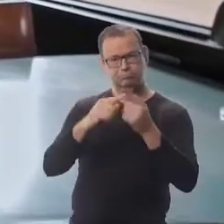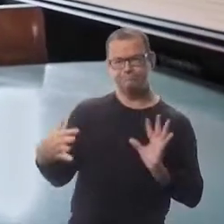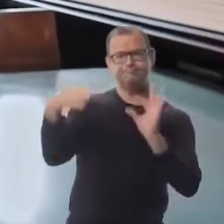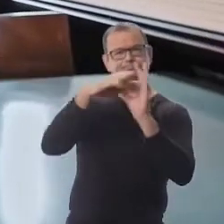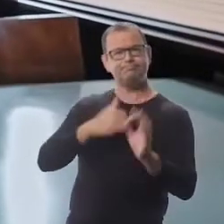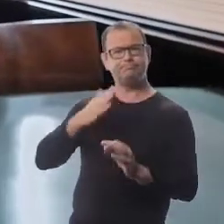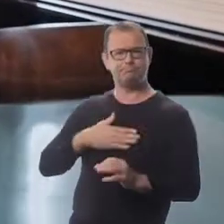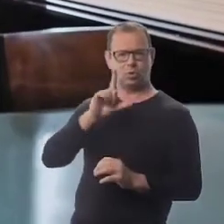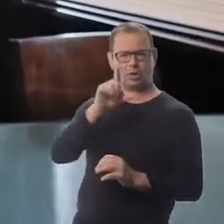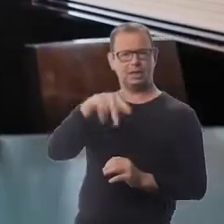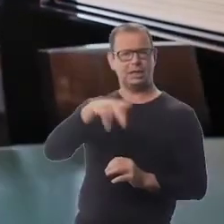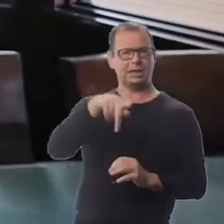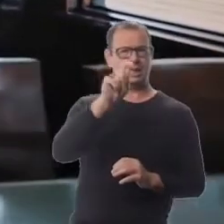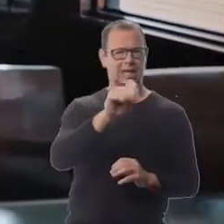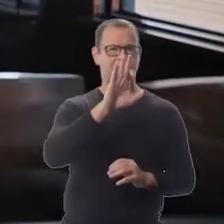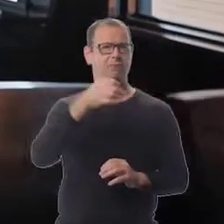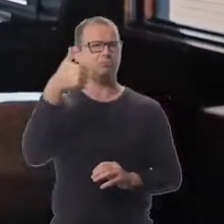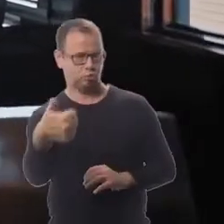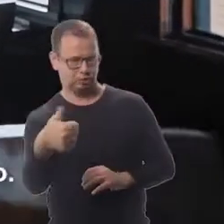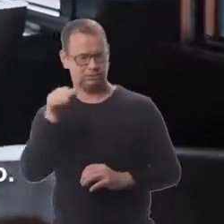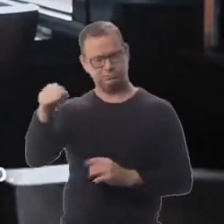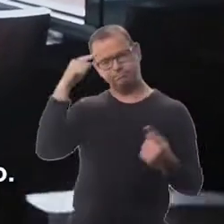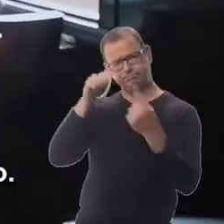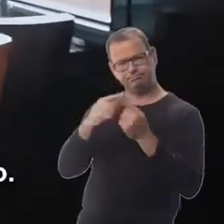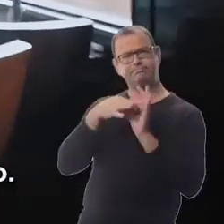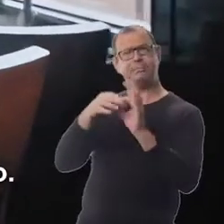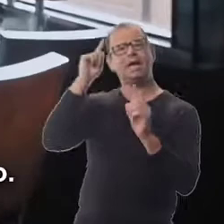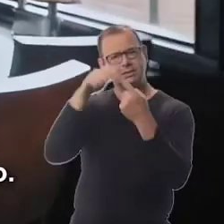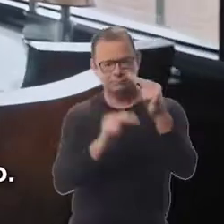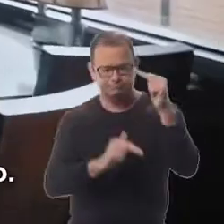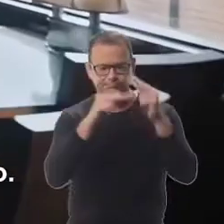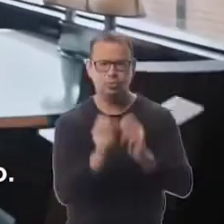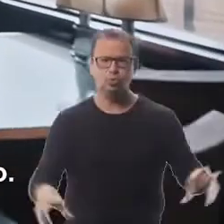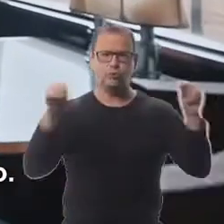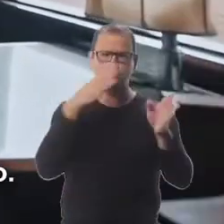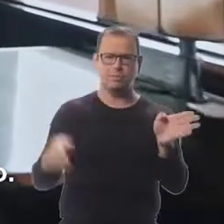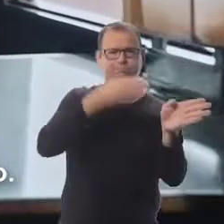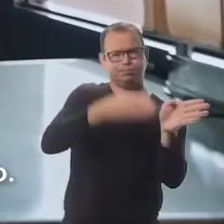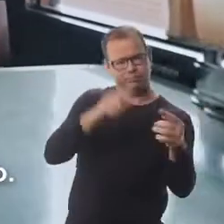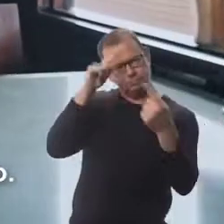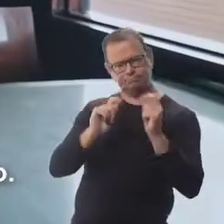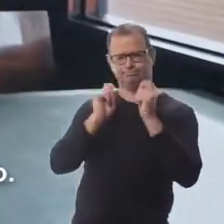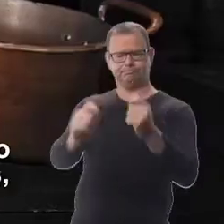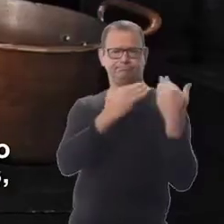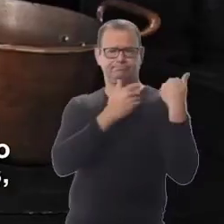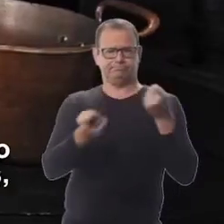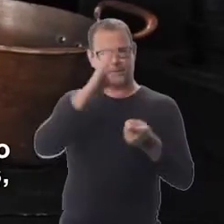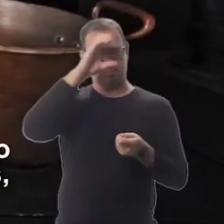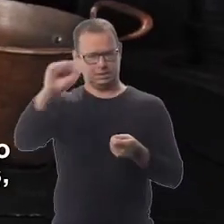Portugueses adquire a empresa Link Hoffmann Busch, um novo veículo para a composição destinado ao chefe de Estado.